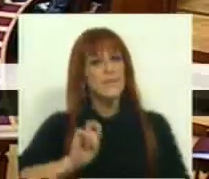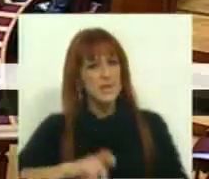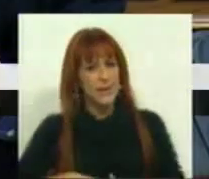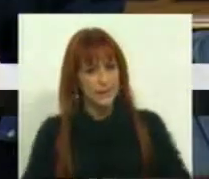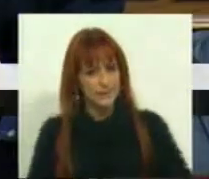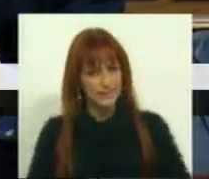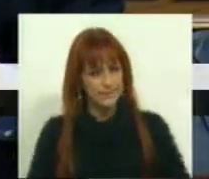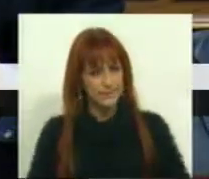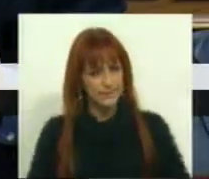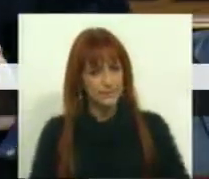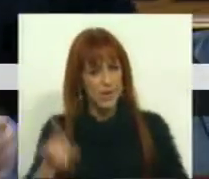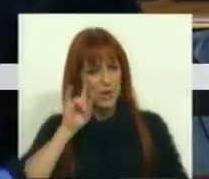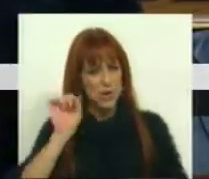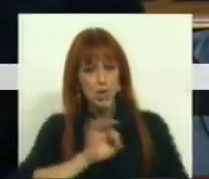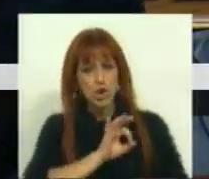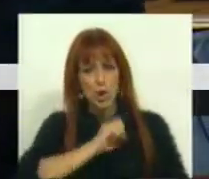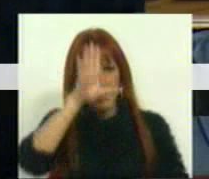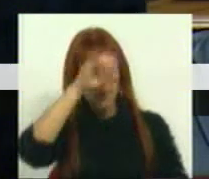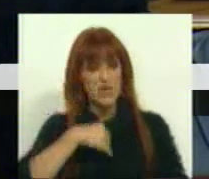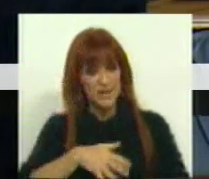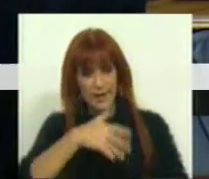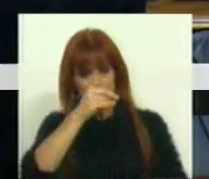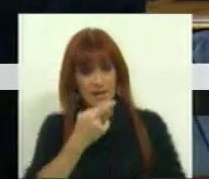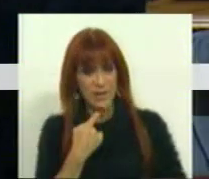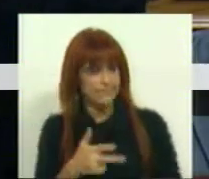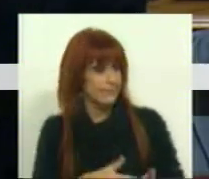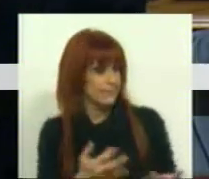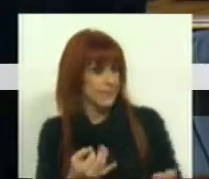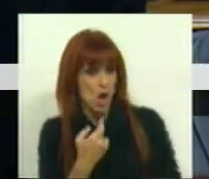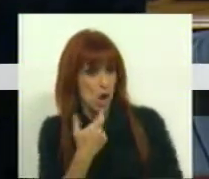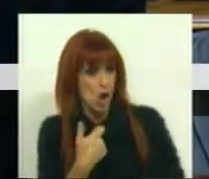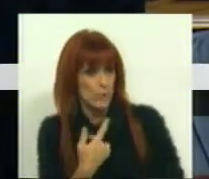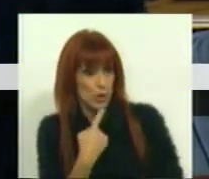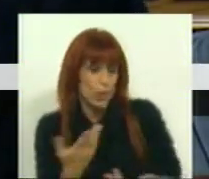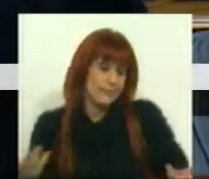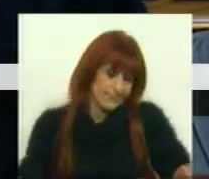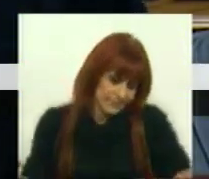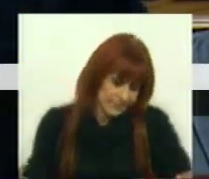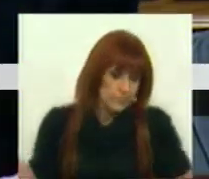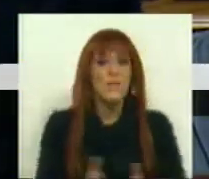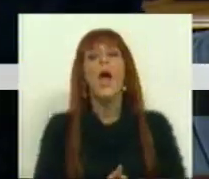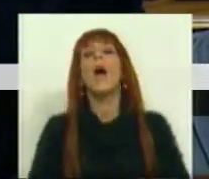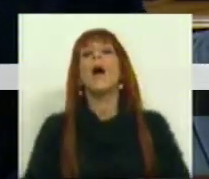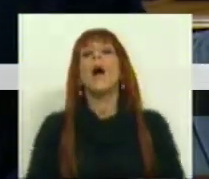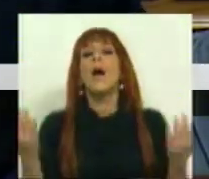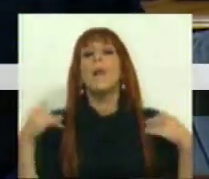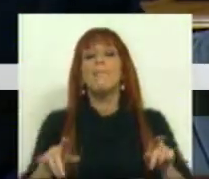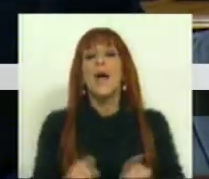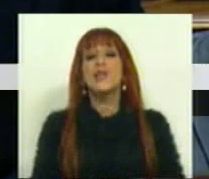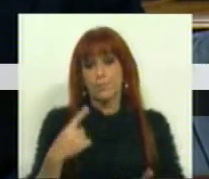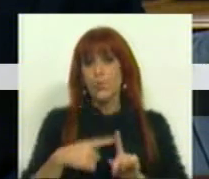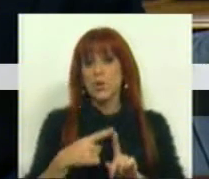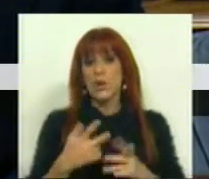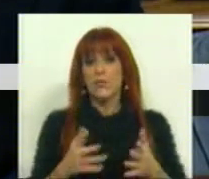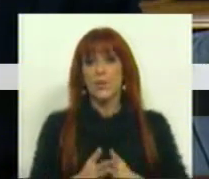Presidente. Sr. Primeiro-Ministro, lamento ter que reconhecer que não respondeu ao que eu lhe perguntei. Registro, no entanto, como